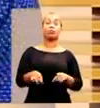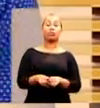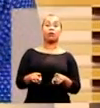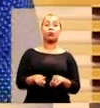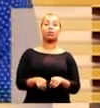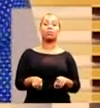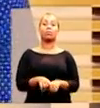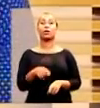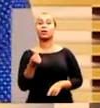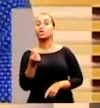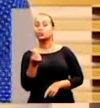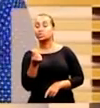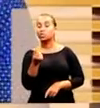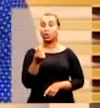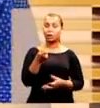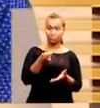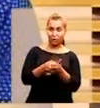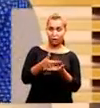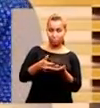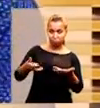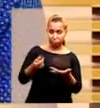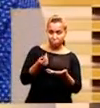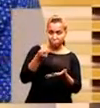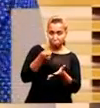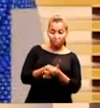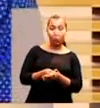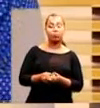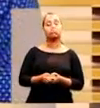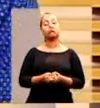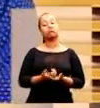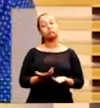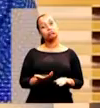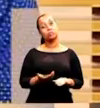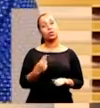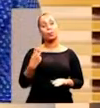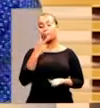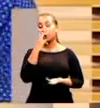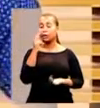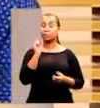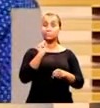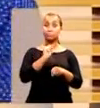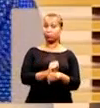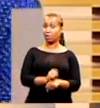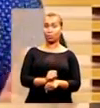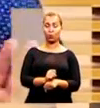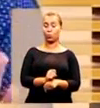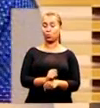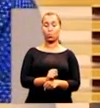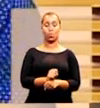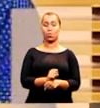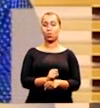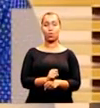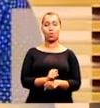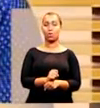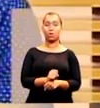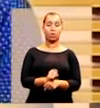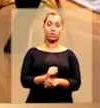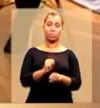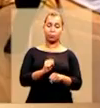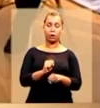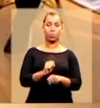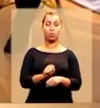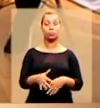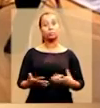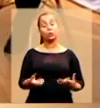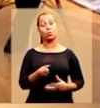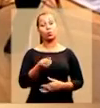E questão de valores de ingresso, né? Valores de ingresso, a gente meio que estagnou, um teto parou e não sobe,